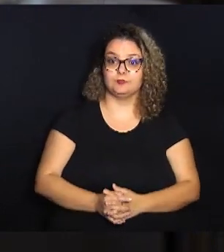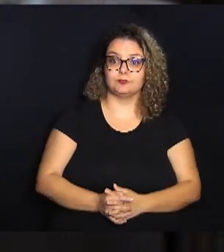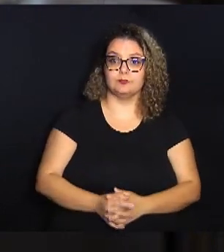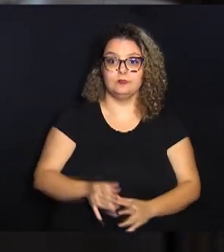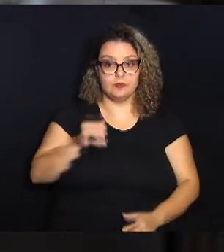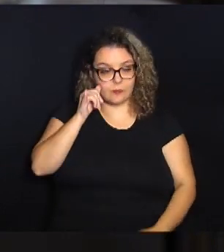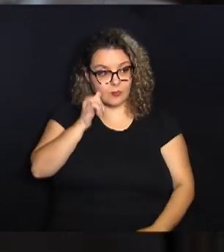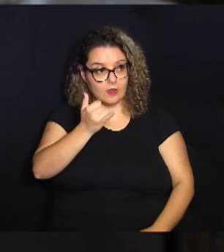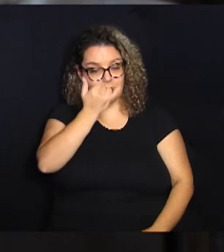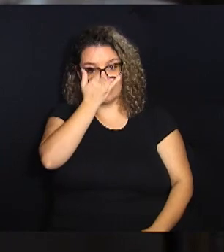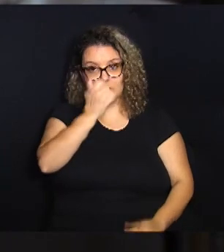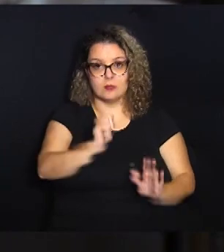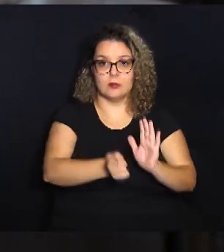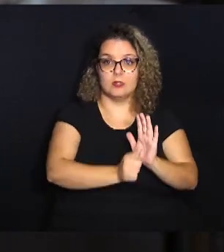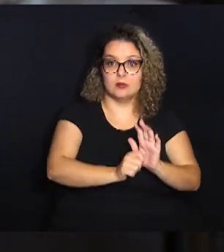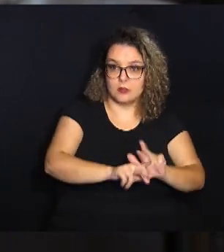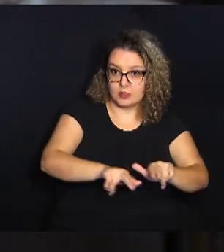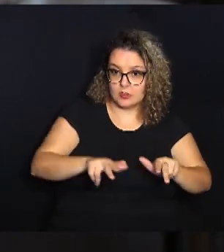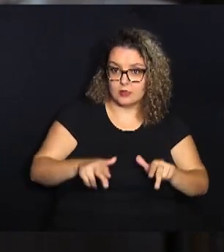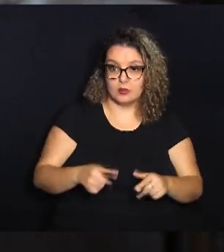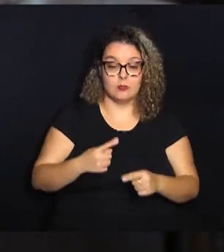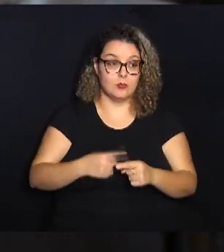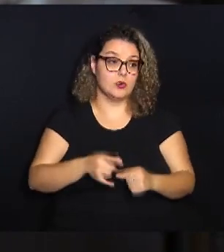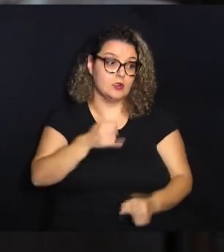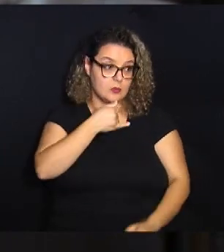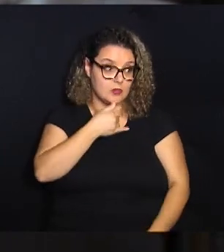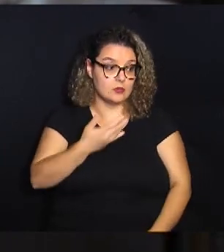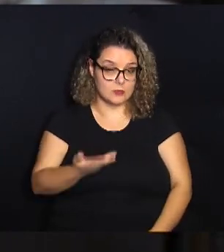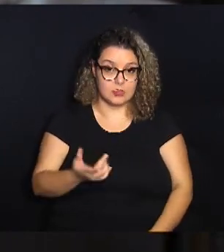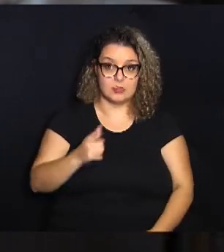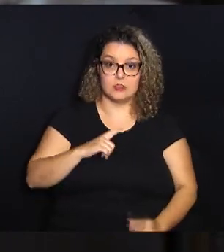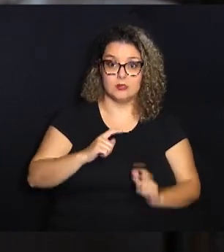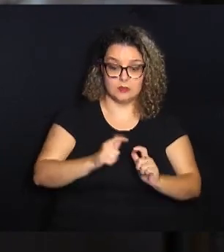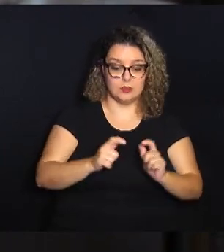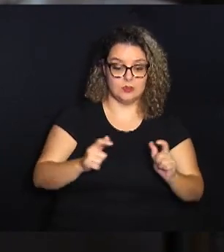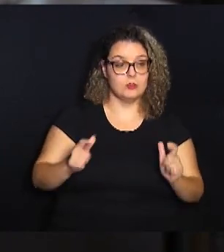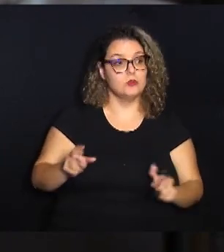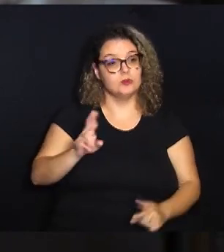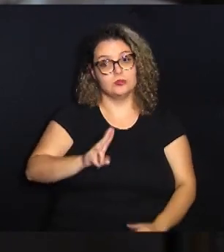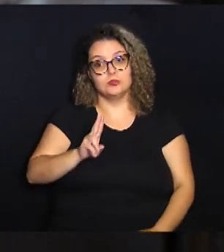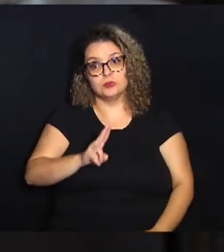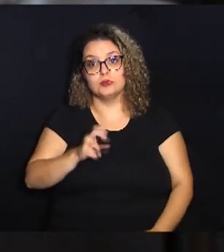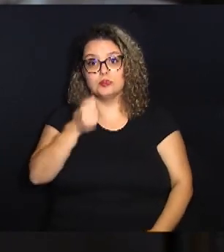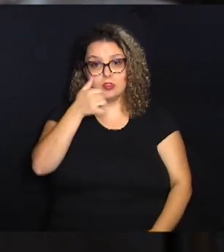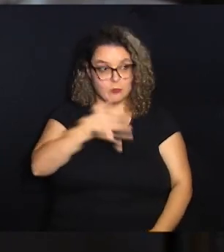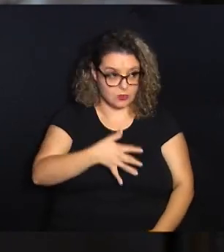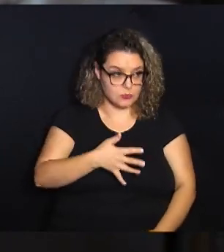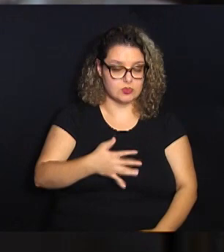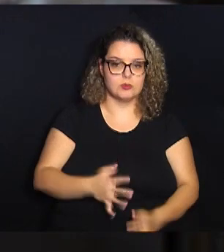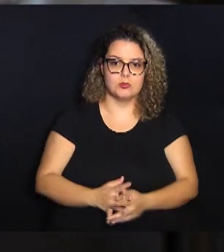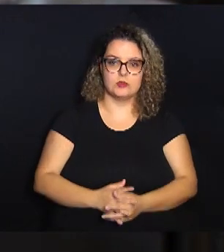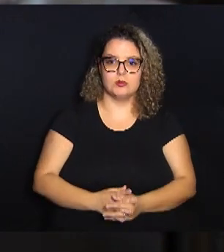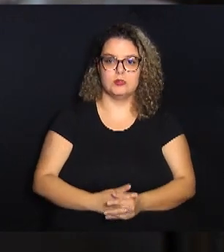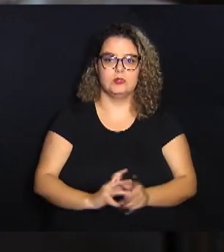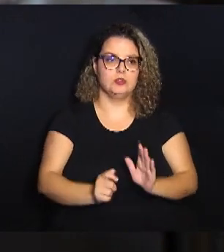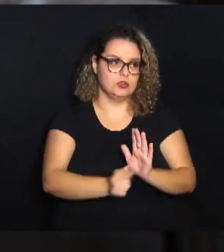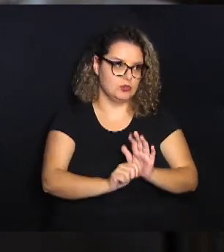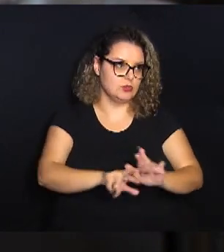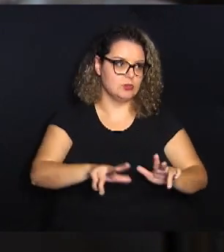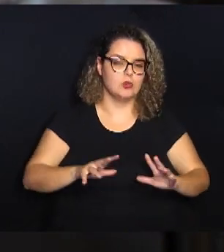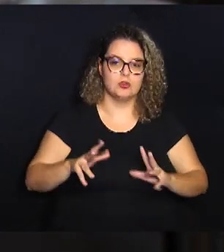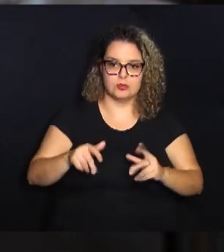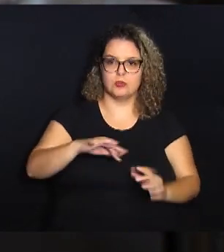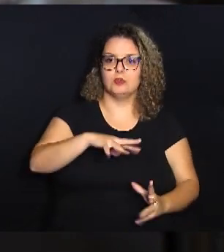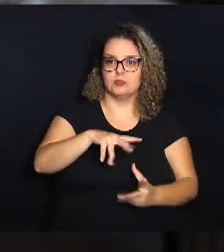prevenção às drogas, porque há, infelizmente, um crescimento do uso, abuso de drogas no mundo inteiro